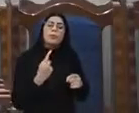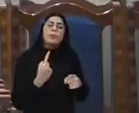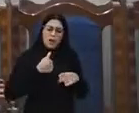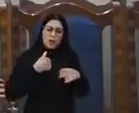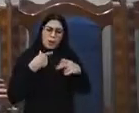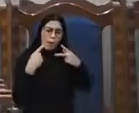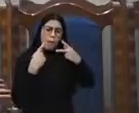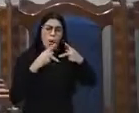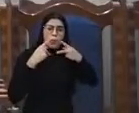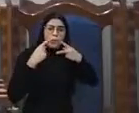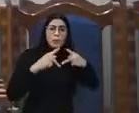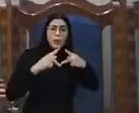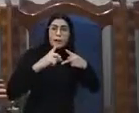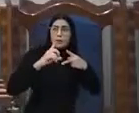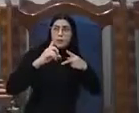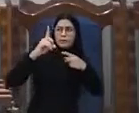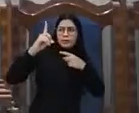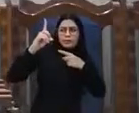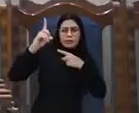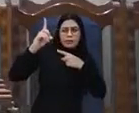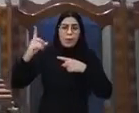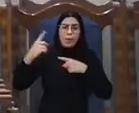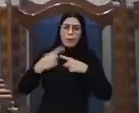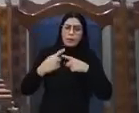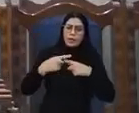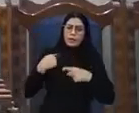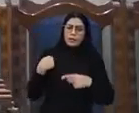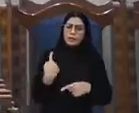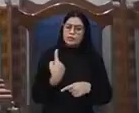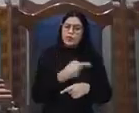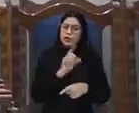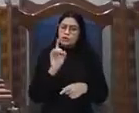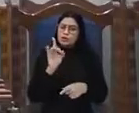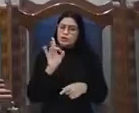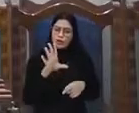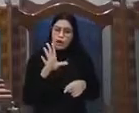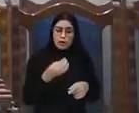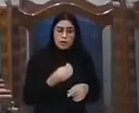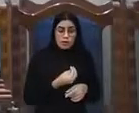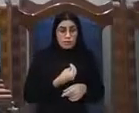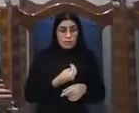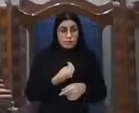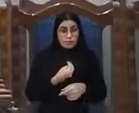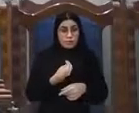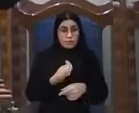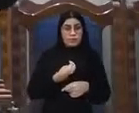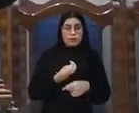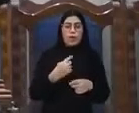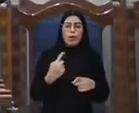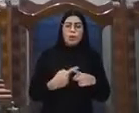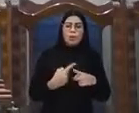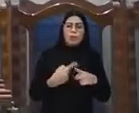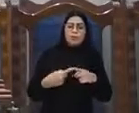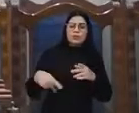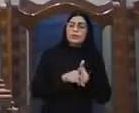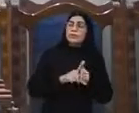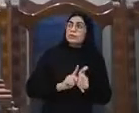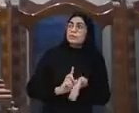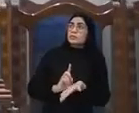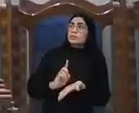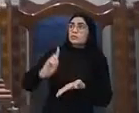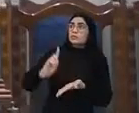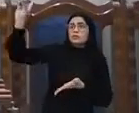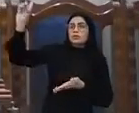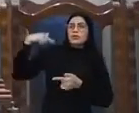e nos movemos e existimos, como também alguns dos nossos poetas disseram, pois somos também